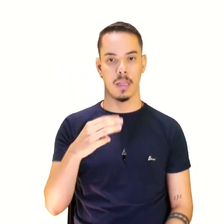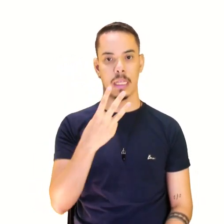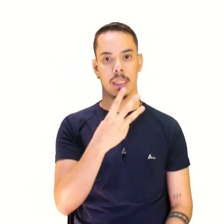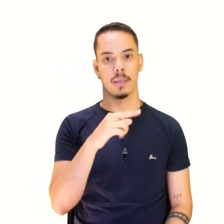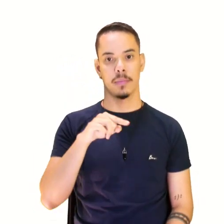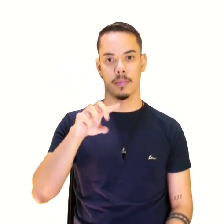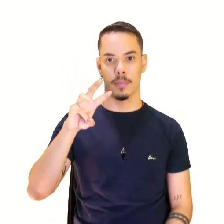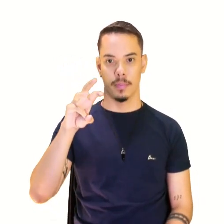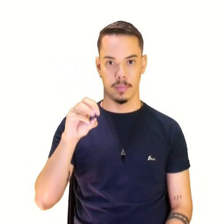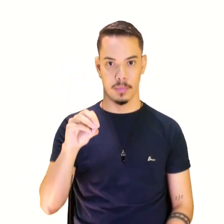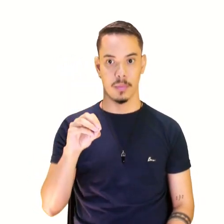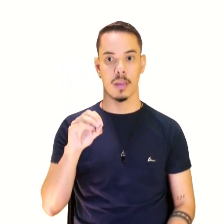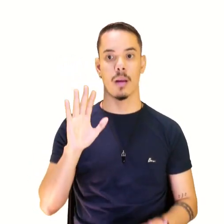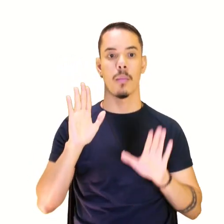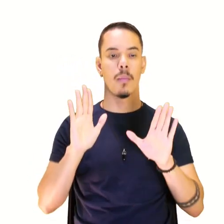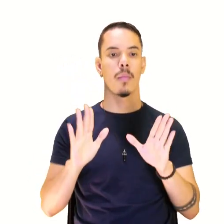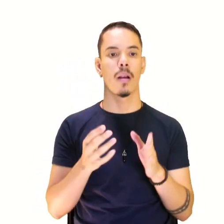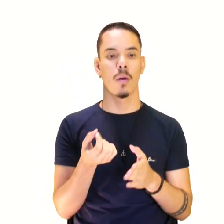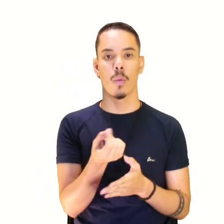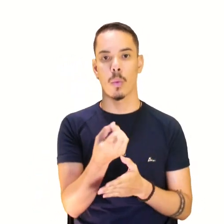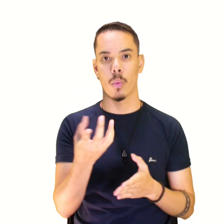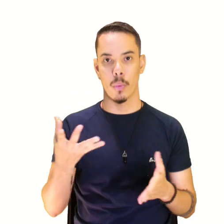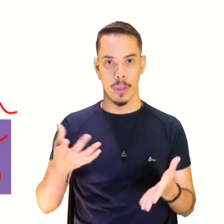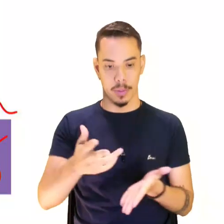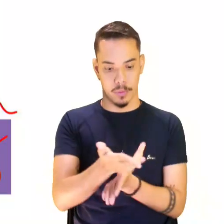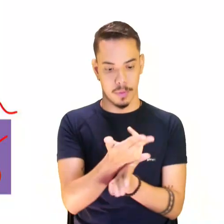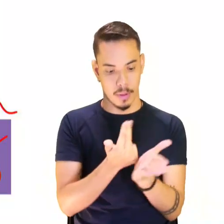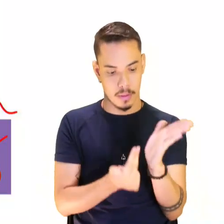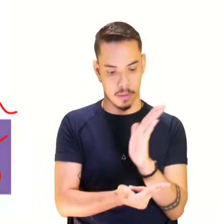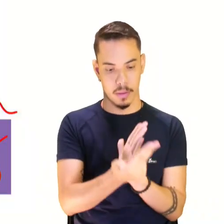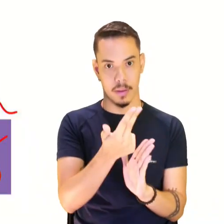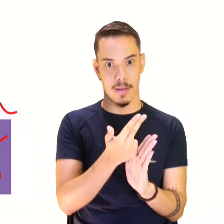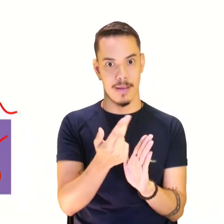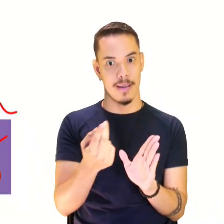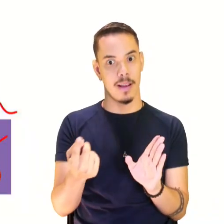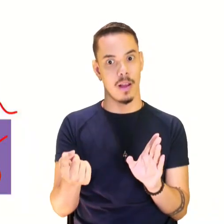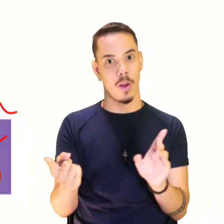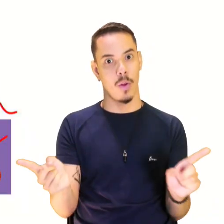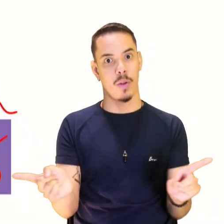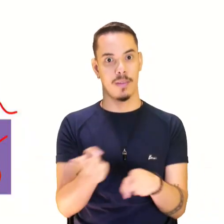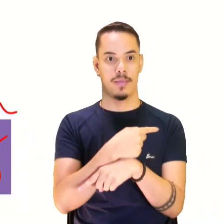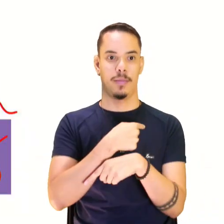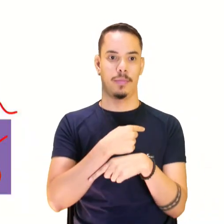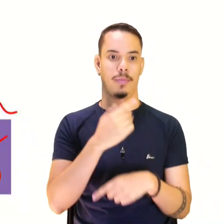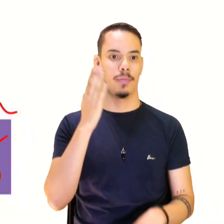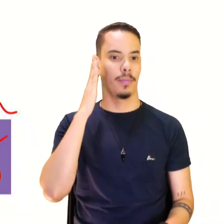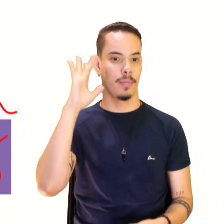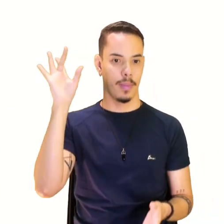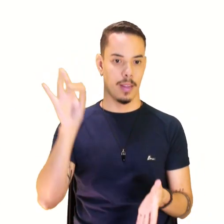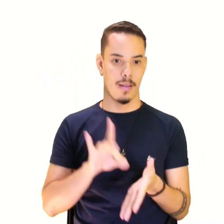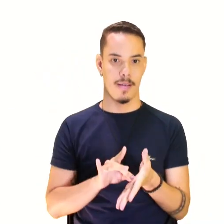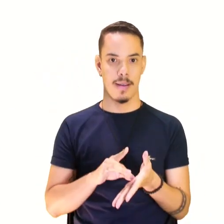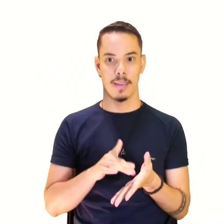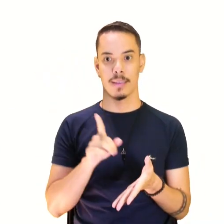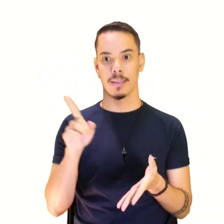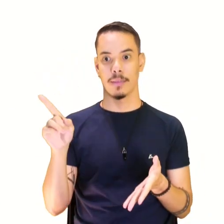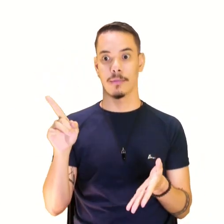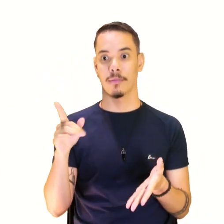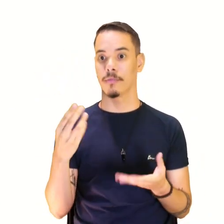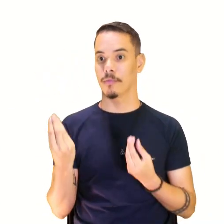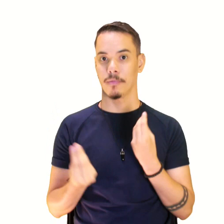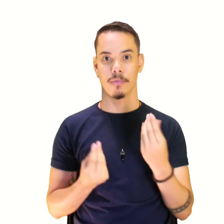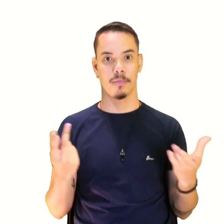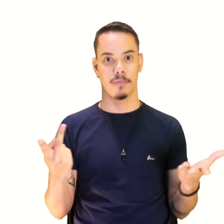Quantos centímetros está representado na planta? Aqui já é o inverso desse, né? Esse aqui estava querendo saber na realidade. Aqui está querendo saber